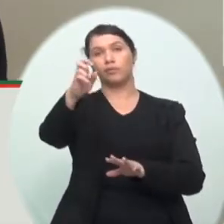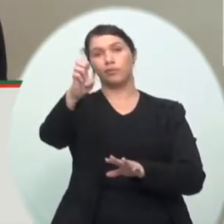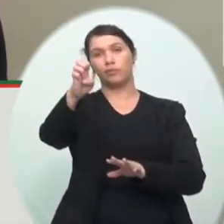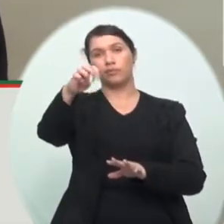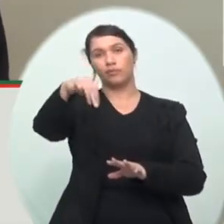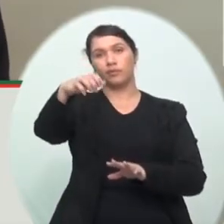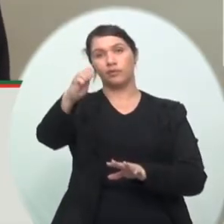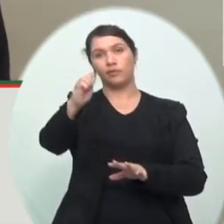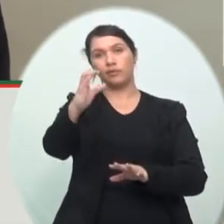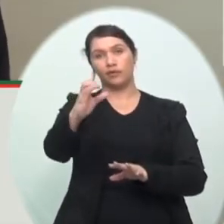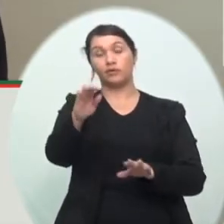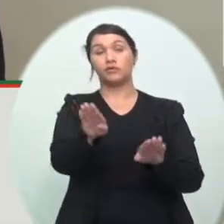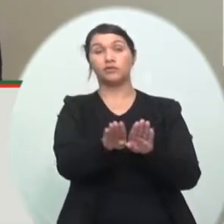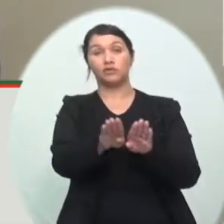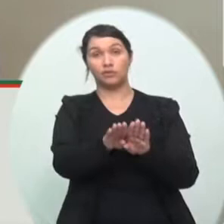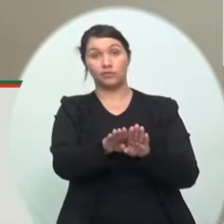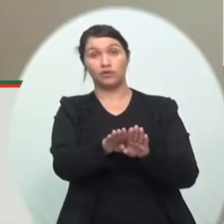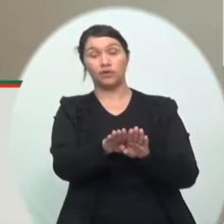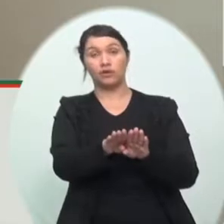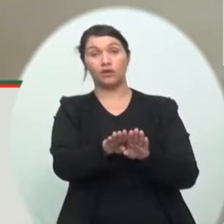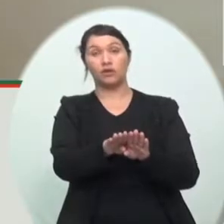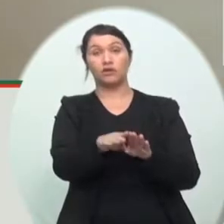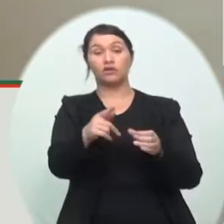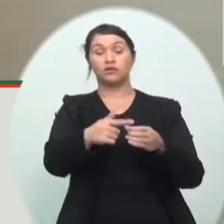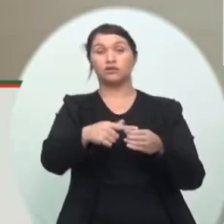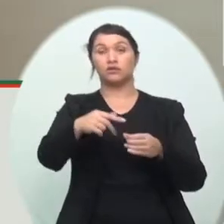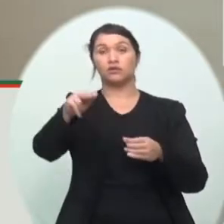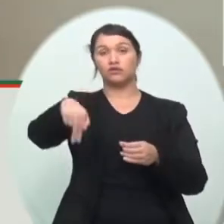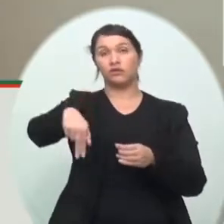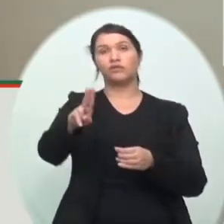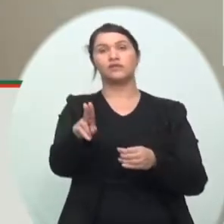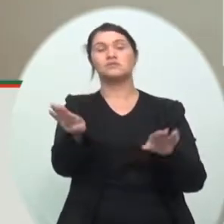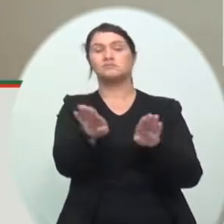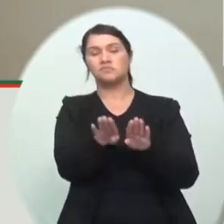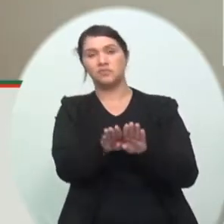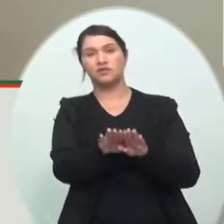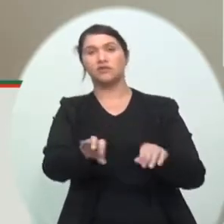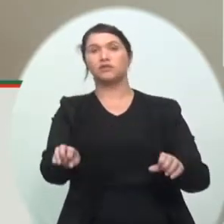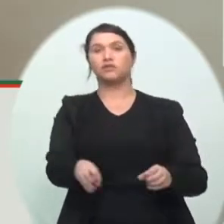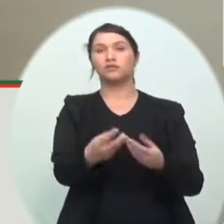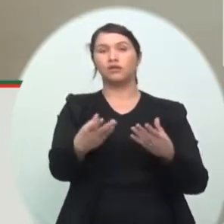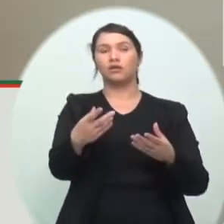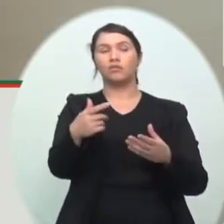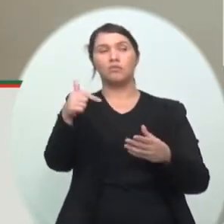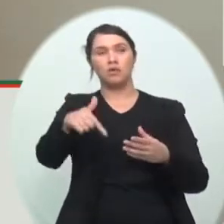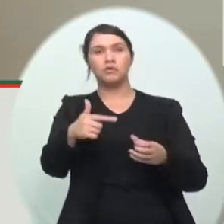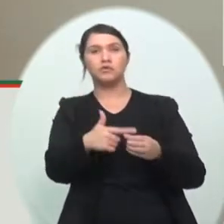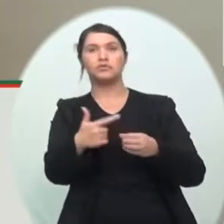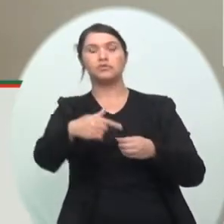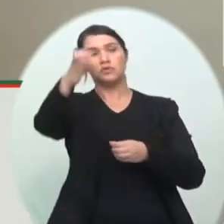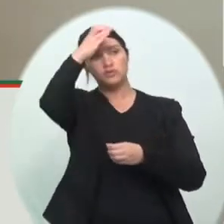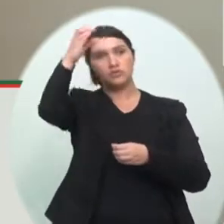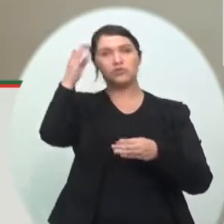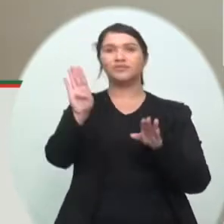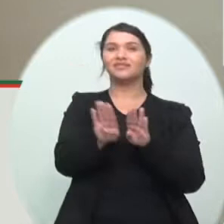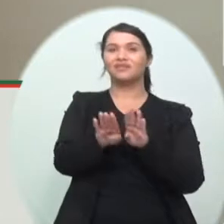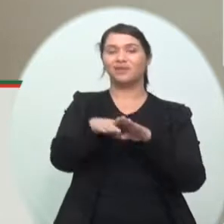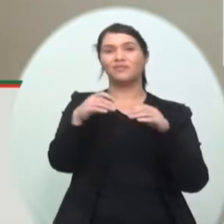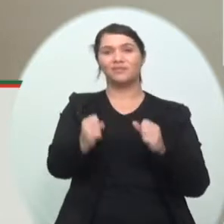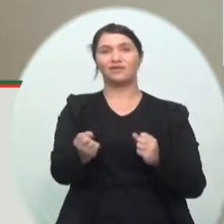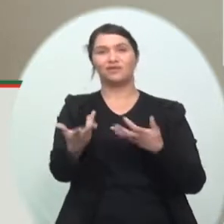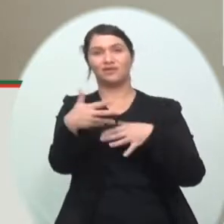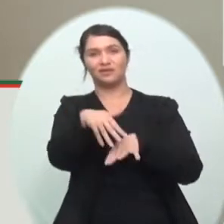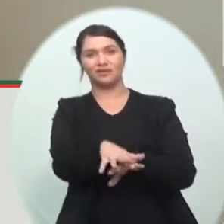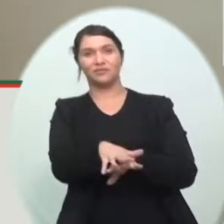que não na cidade de Criciúma, quanto tantos municípios a nível nacional, a nível de estado, recebem